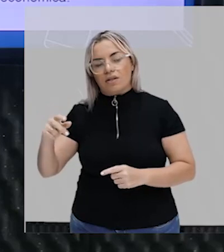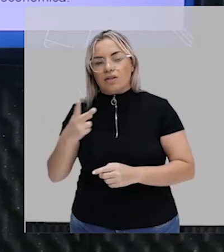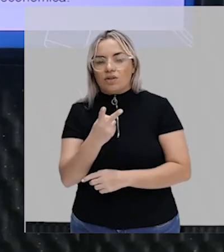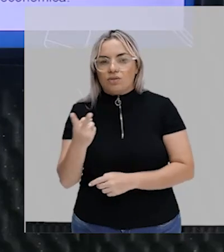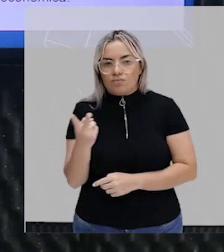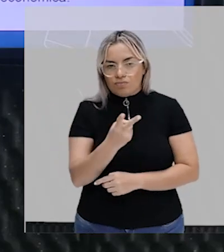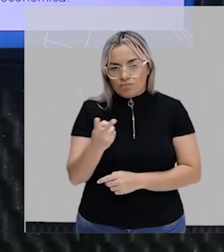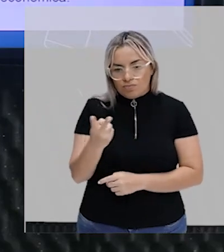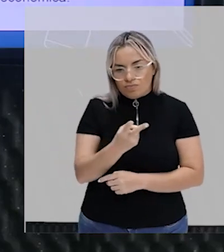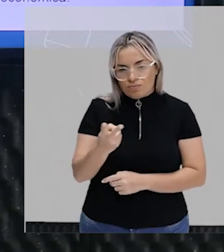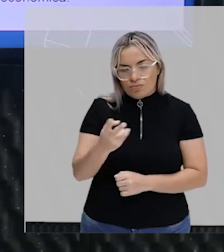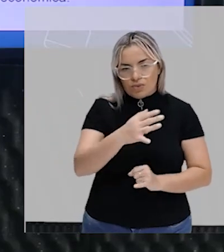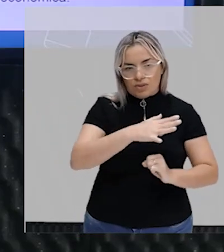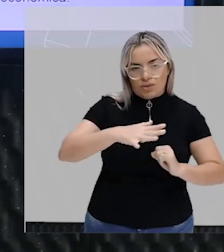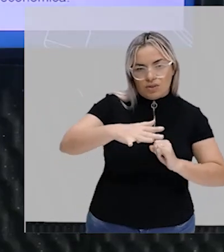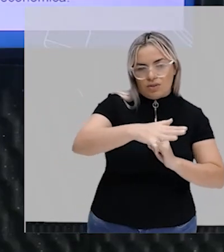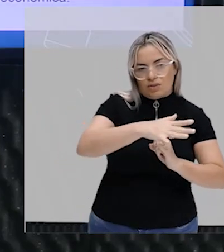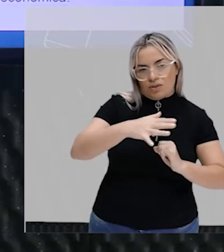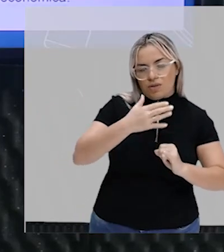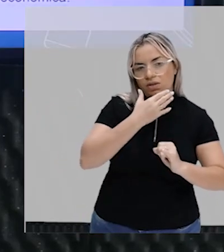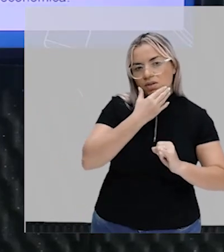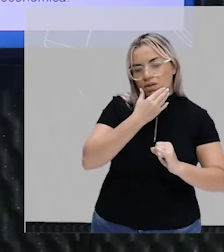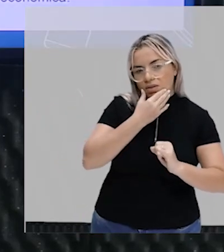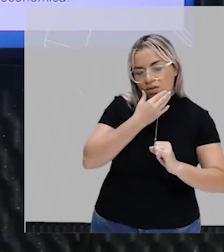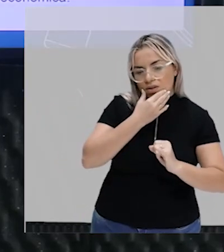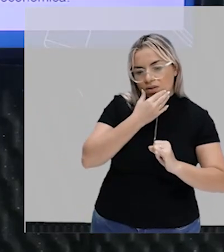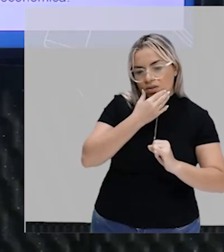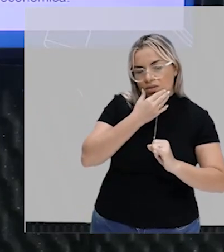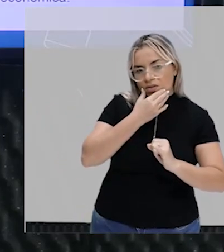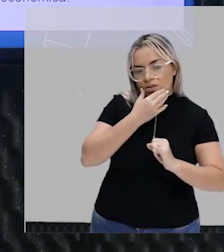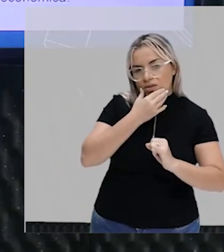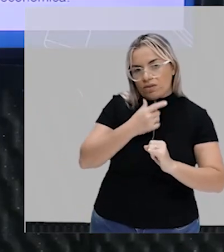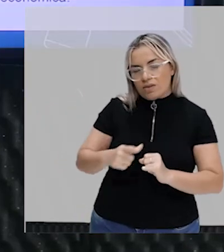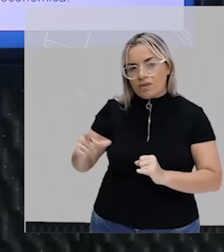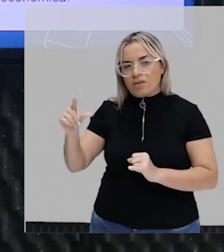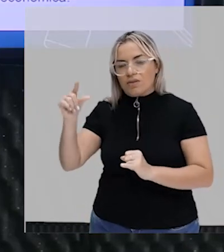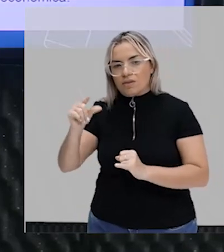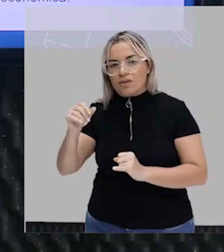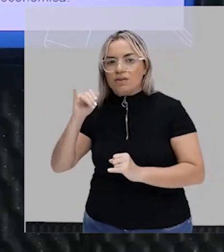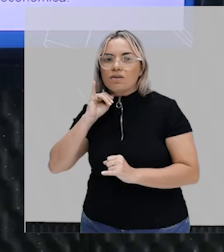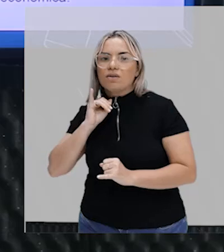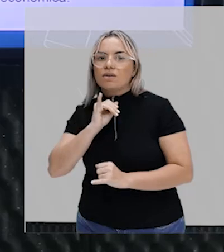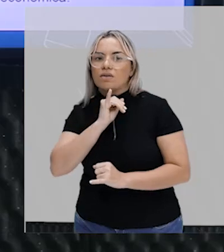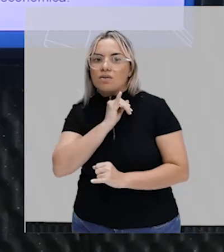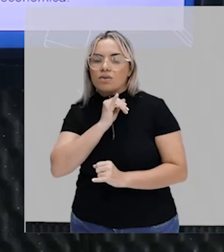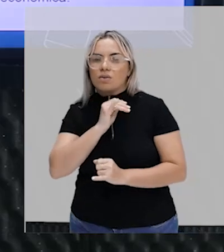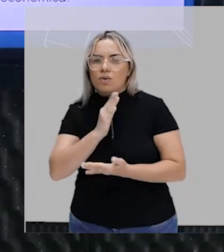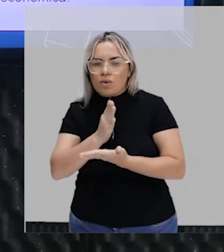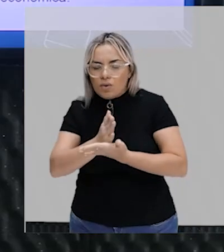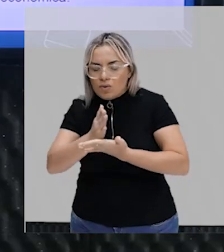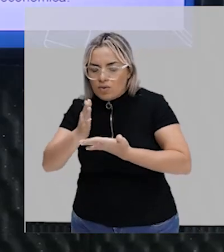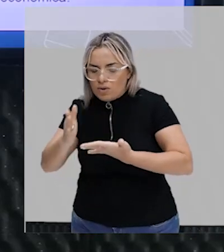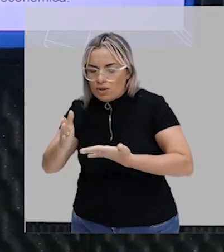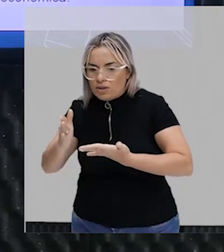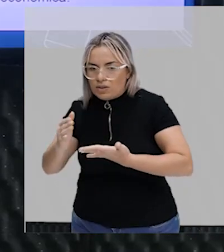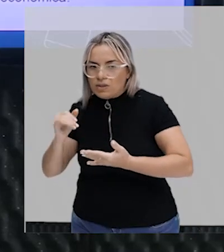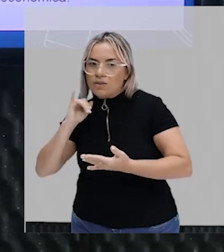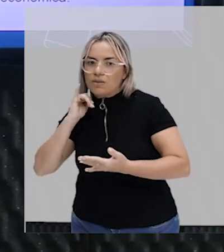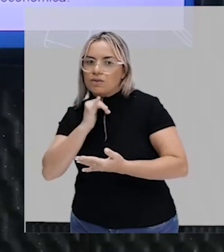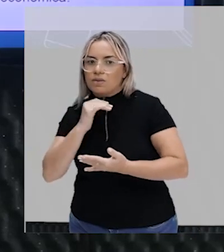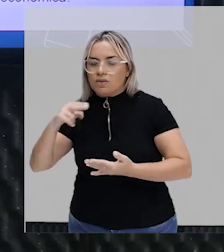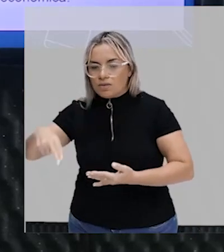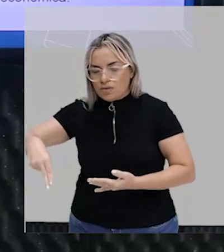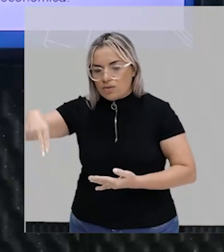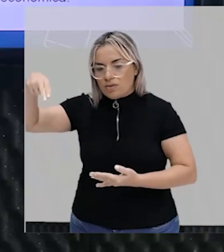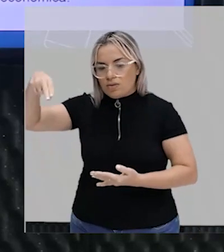A ilha da Grã-Bretanha, que eu acabei de citar, mais parte da ilha da Irlanda, especificamente a Irlanda do Norte, porque a Irlanda